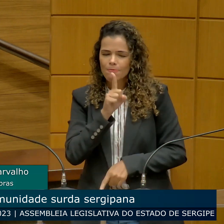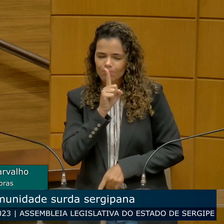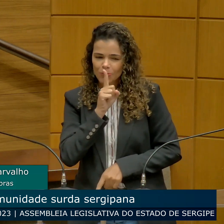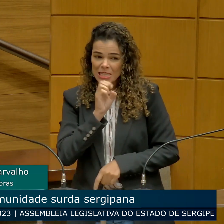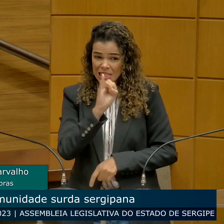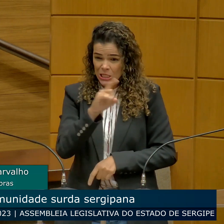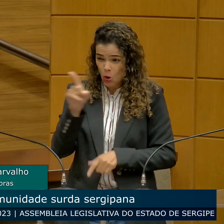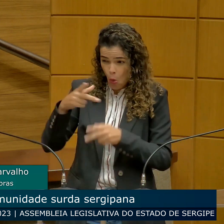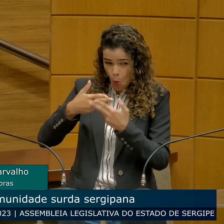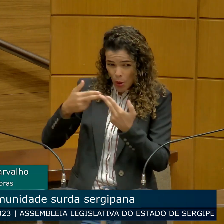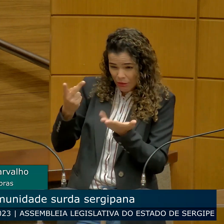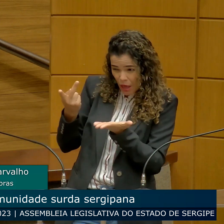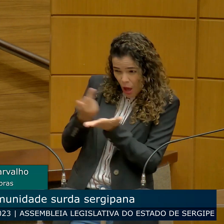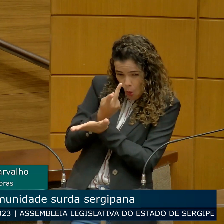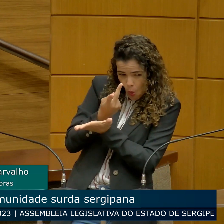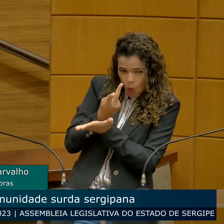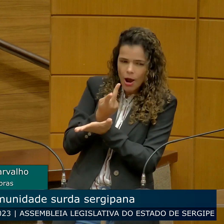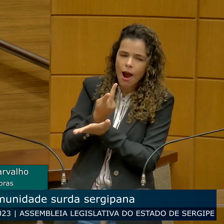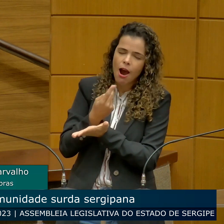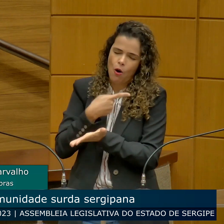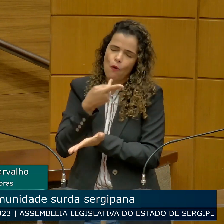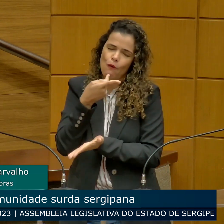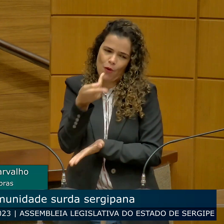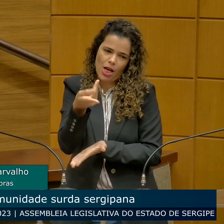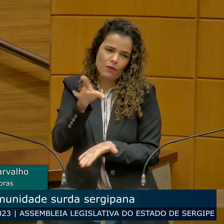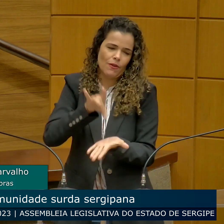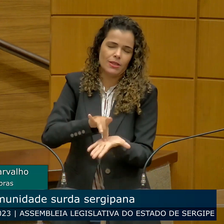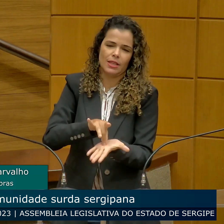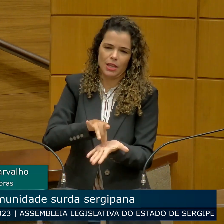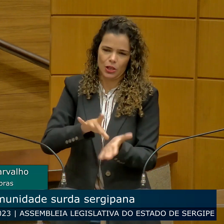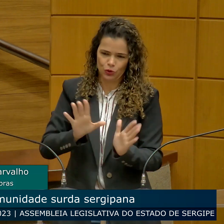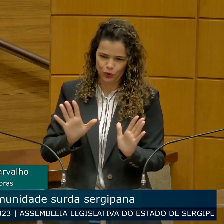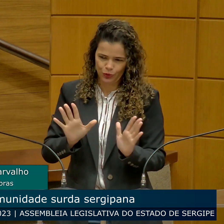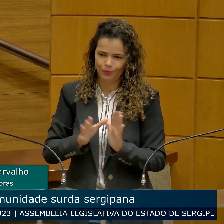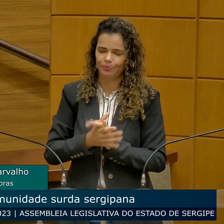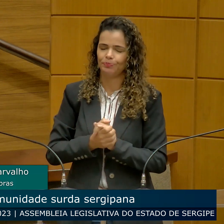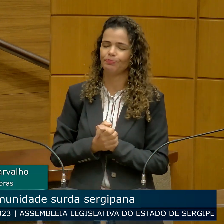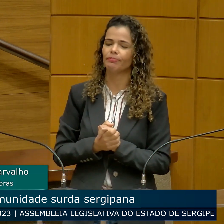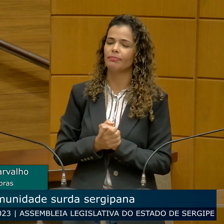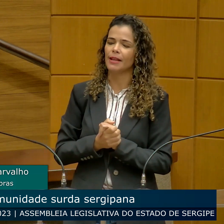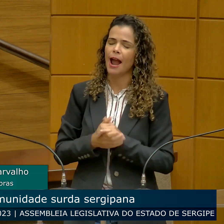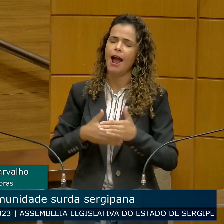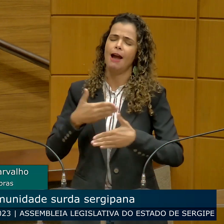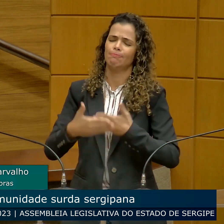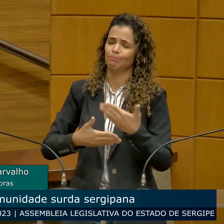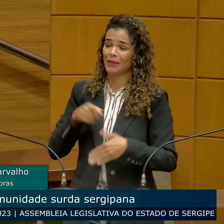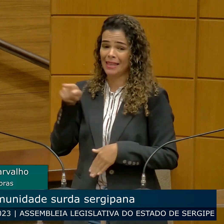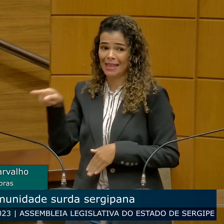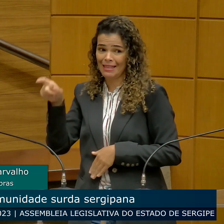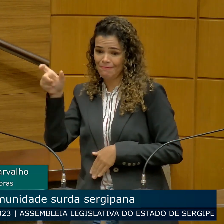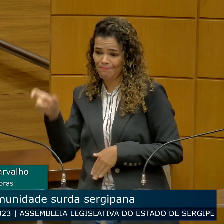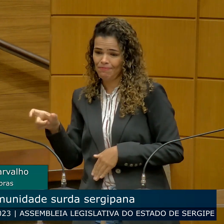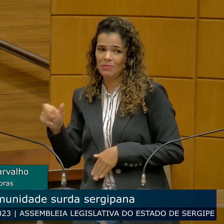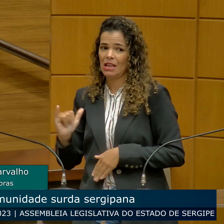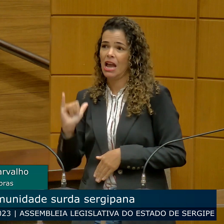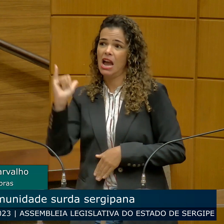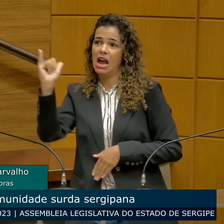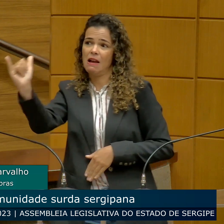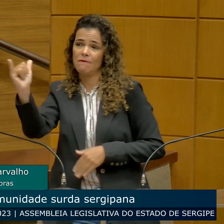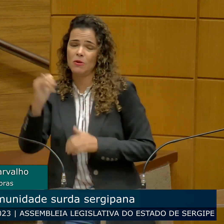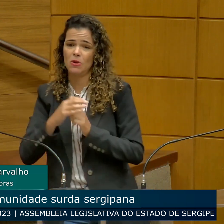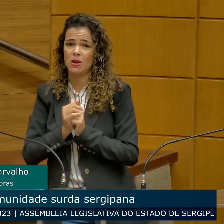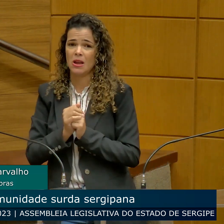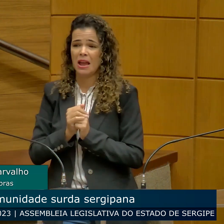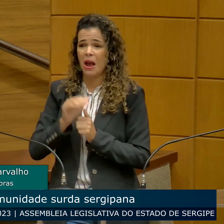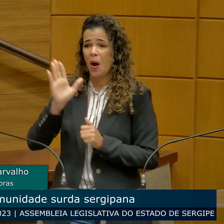E aí eu disse, não, tudo bem, é uma experiência, vamos ver. Né? Então, quando acontecesse algo de errado, eu iria falar. Isso era